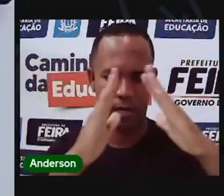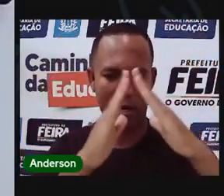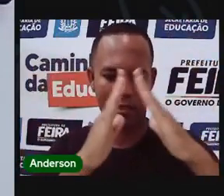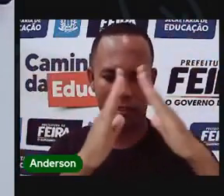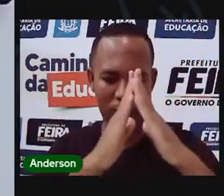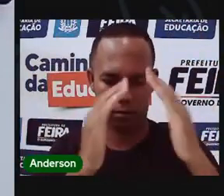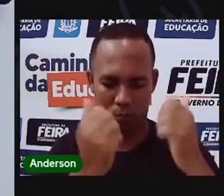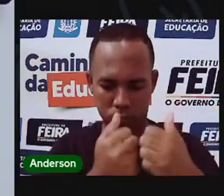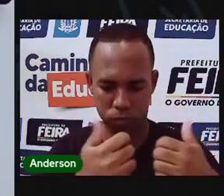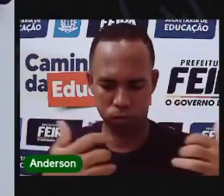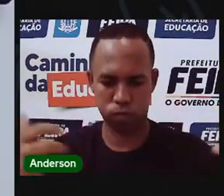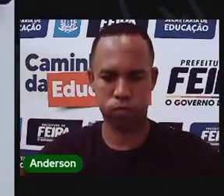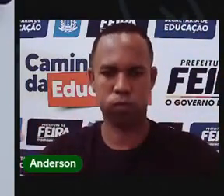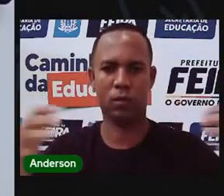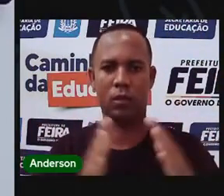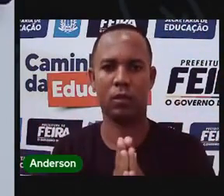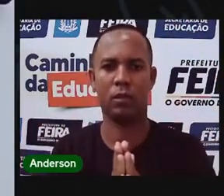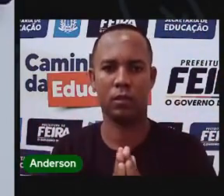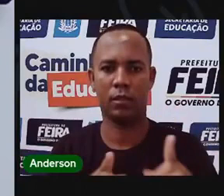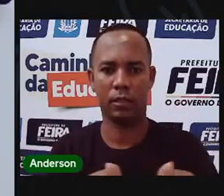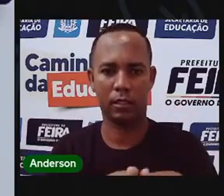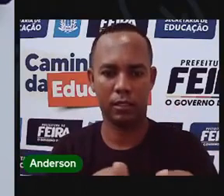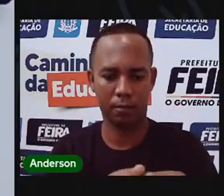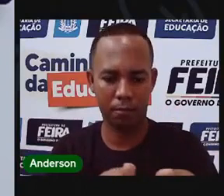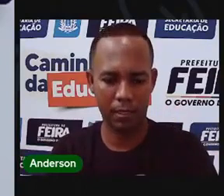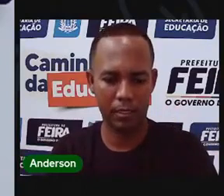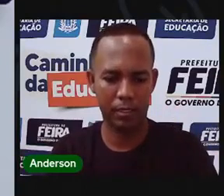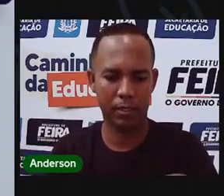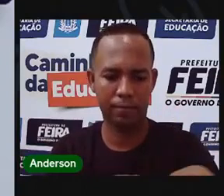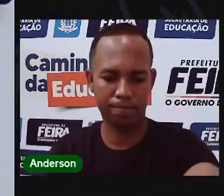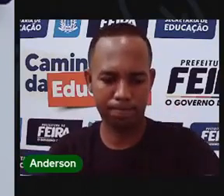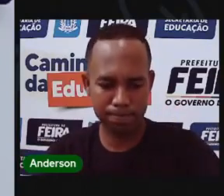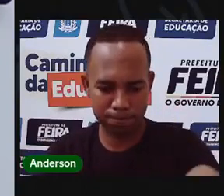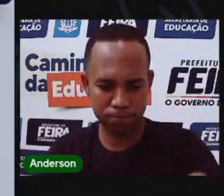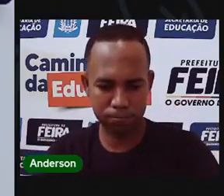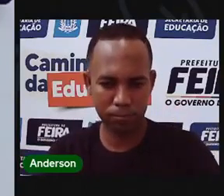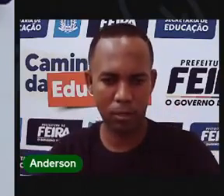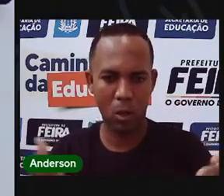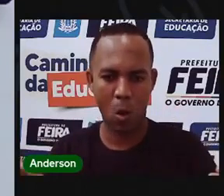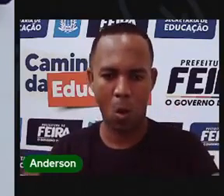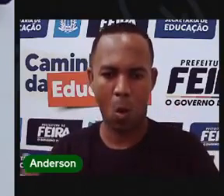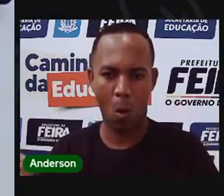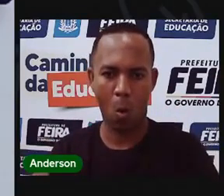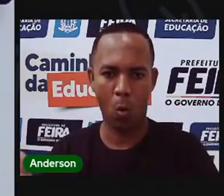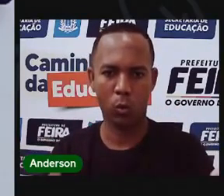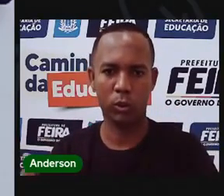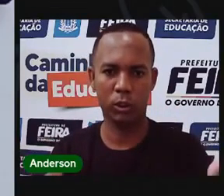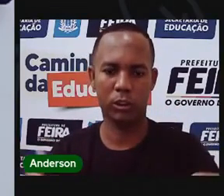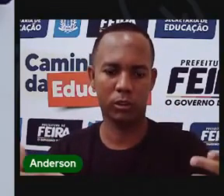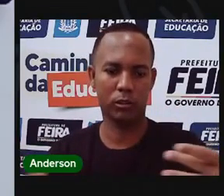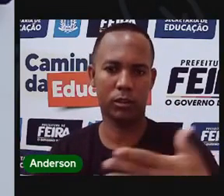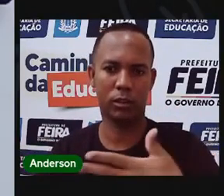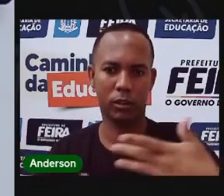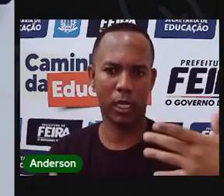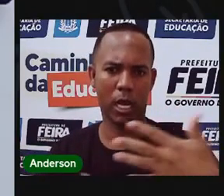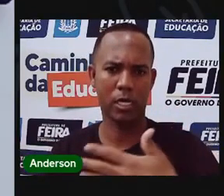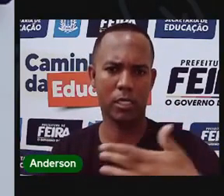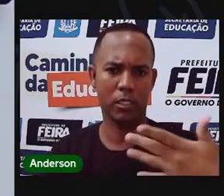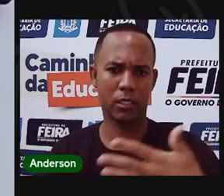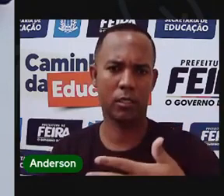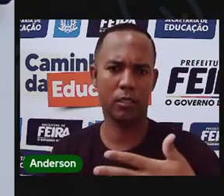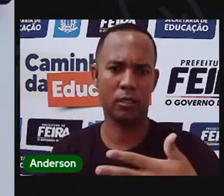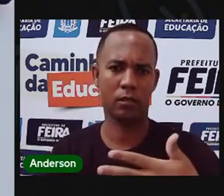d'Água. Foi recôncavo e interior. Hoje, cidade metropolitana